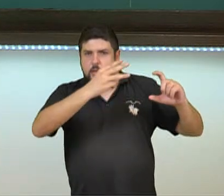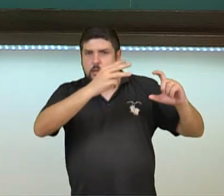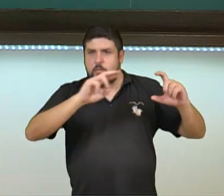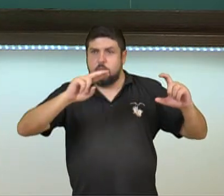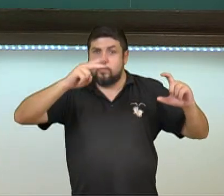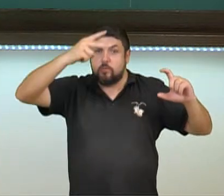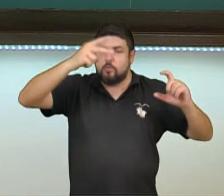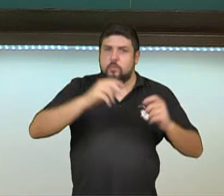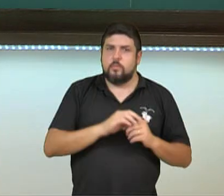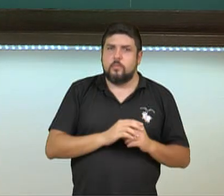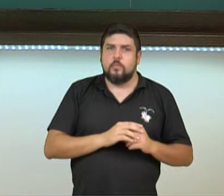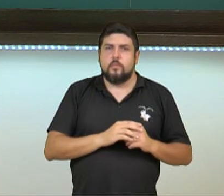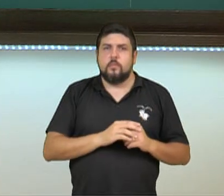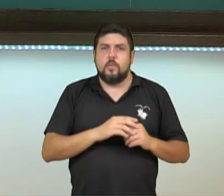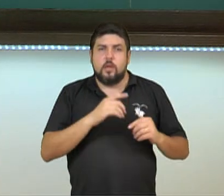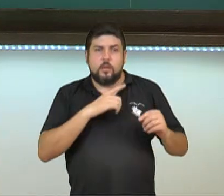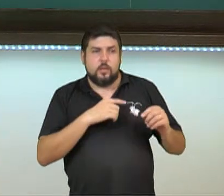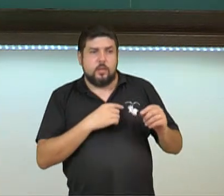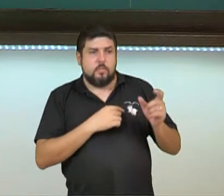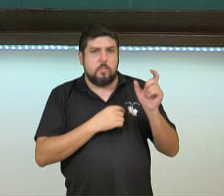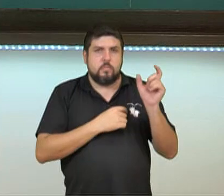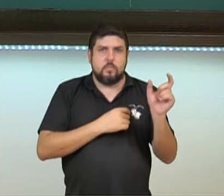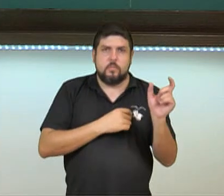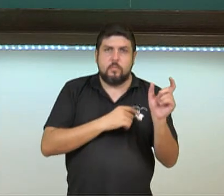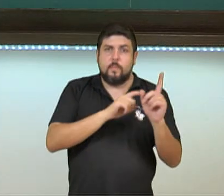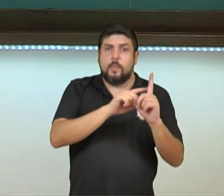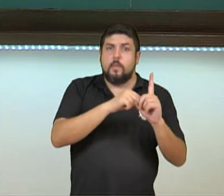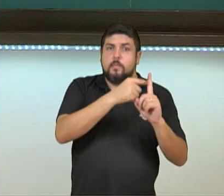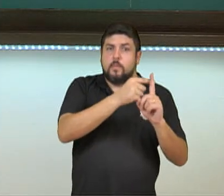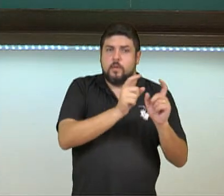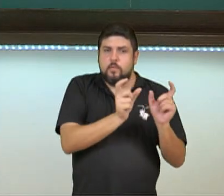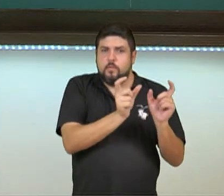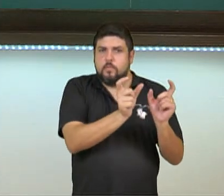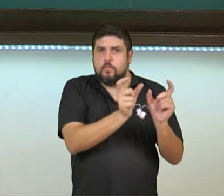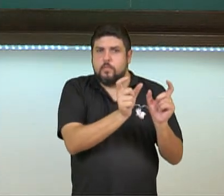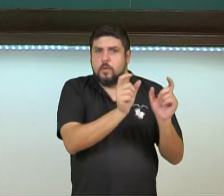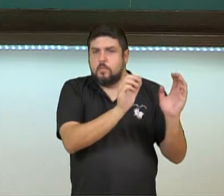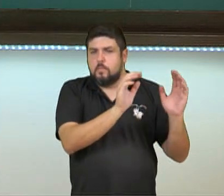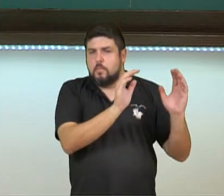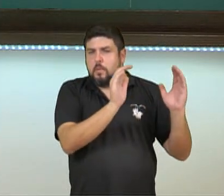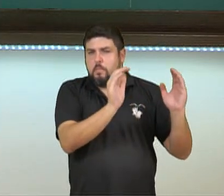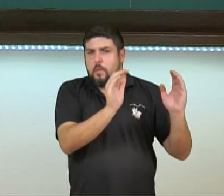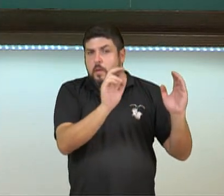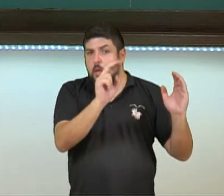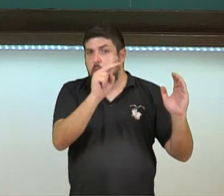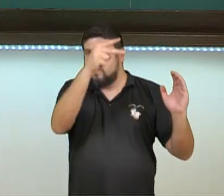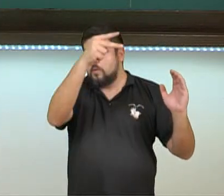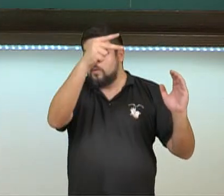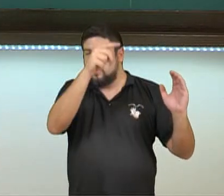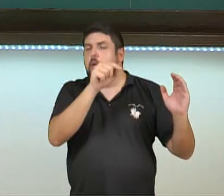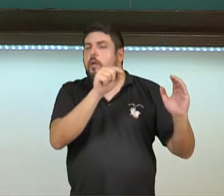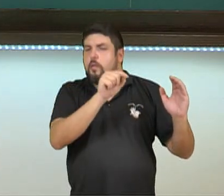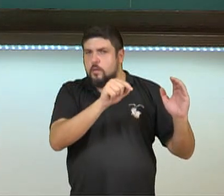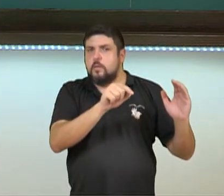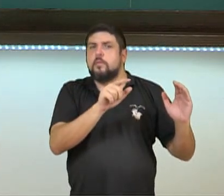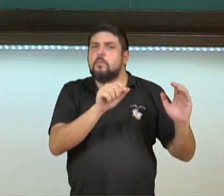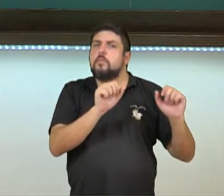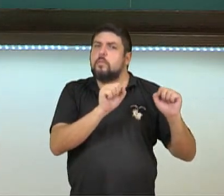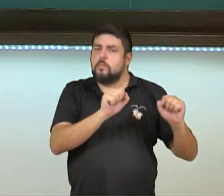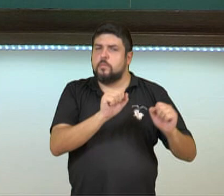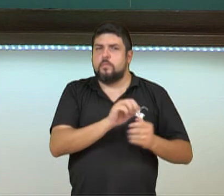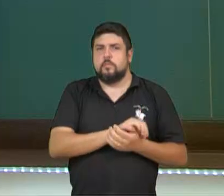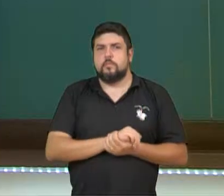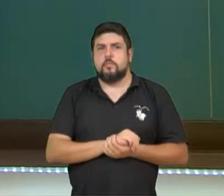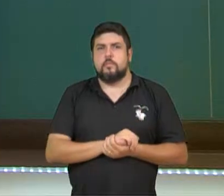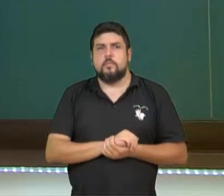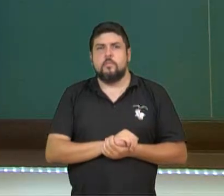termo mais outro termo, tudo isso ao quadrado. É um produto notável, então eu posso aplicar ele. Professor, e